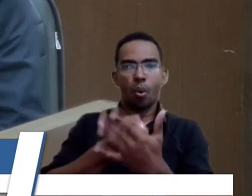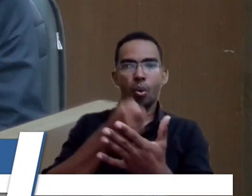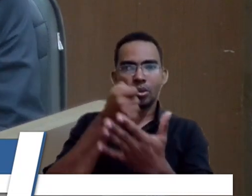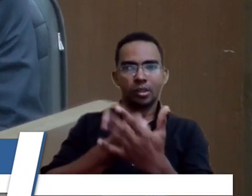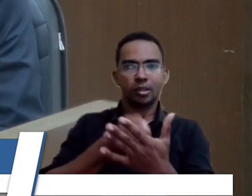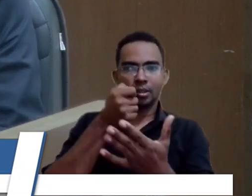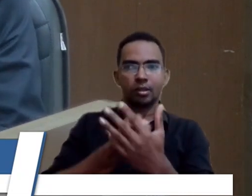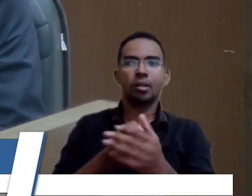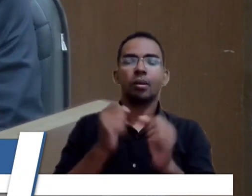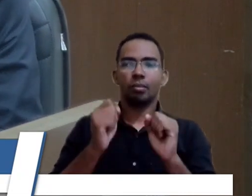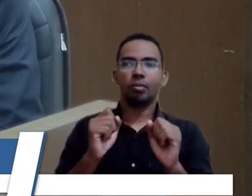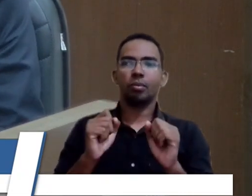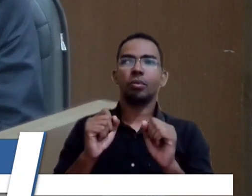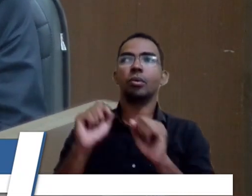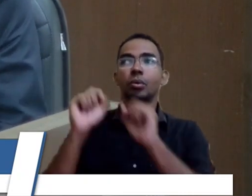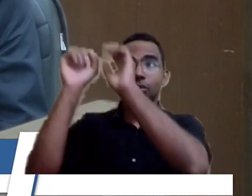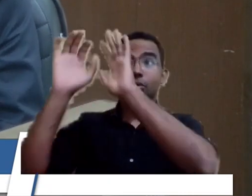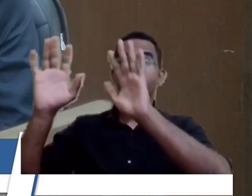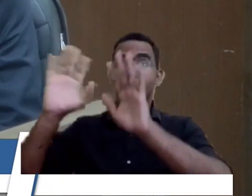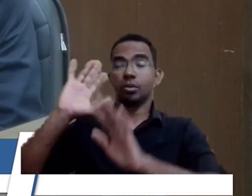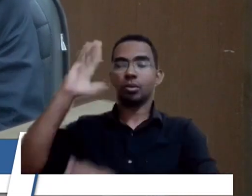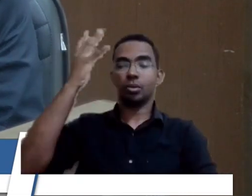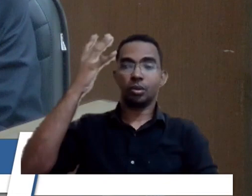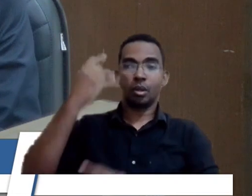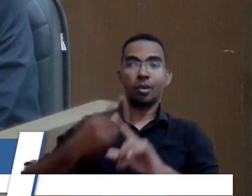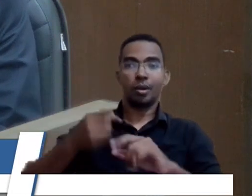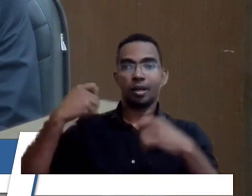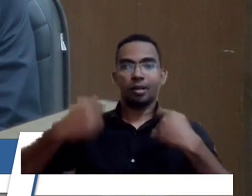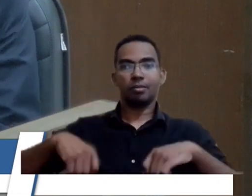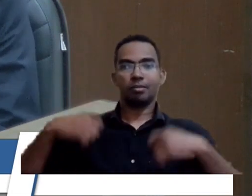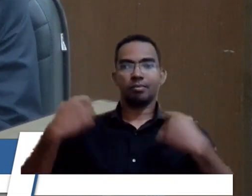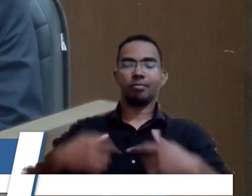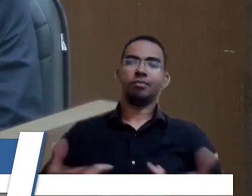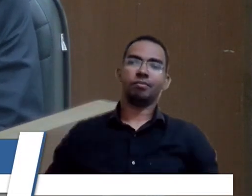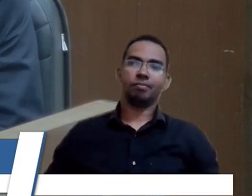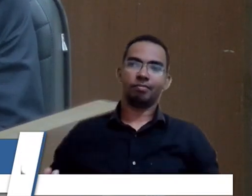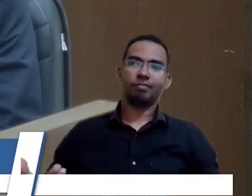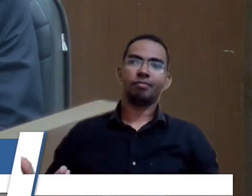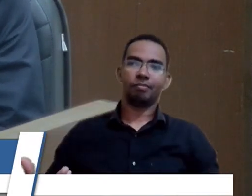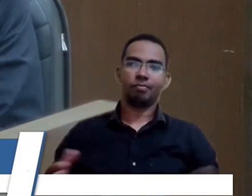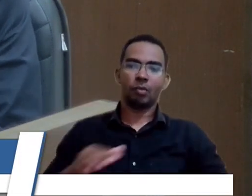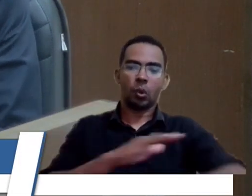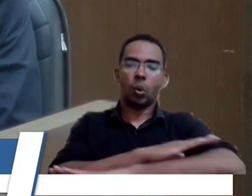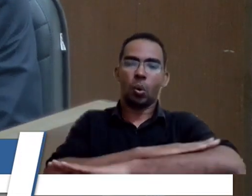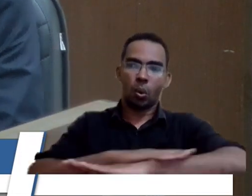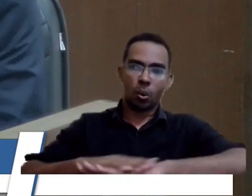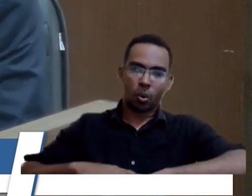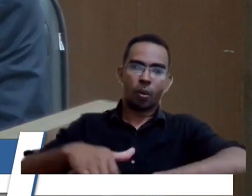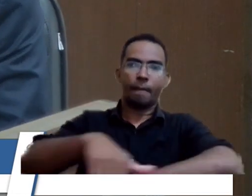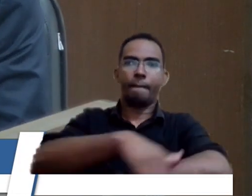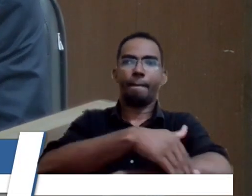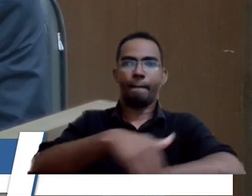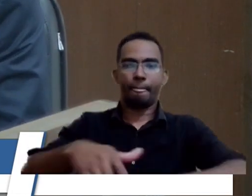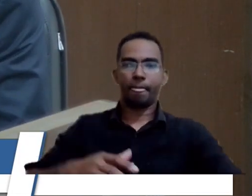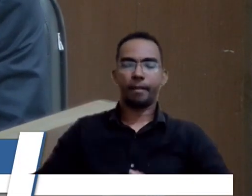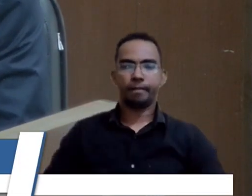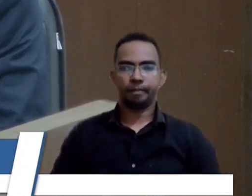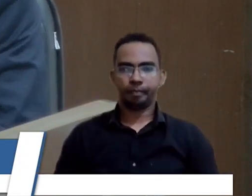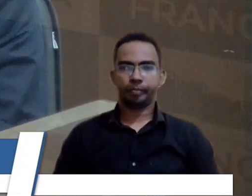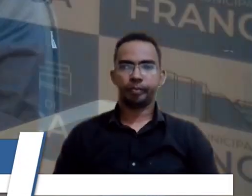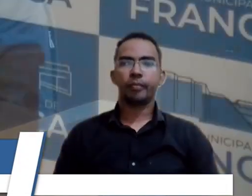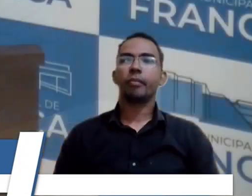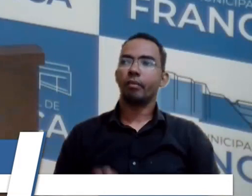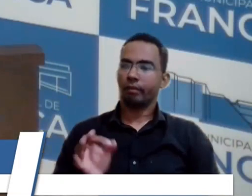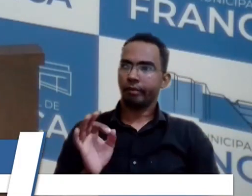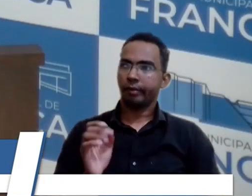esse sonho se realize, né? Porque precisa ser asfaltado aquele pedaço ali, né? Isso, e